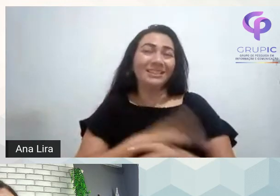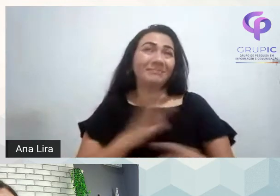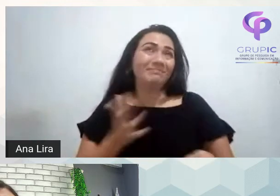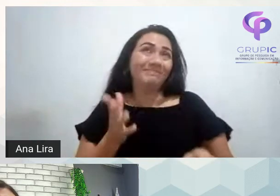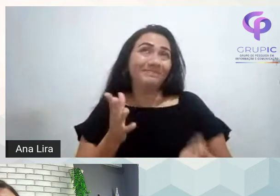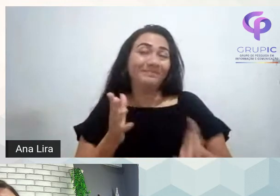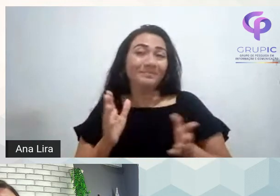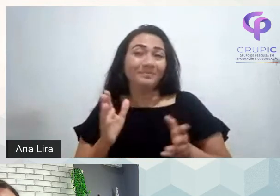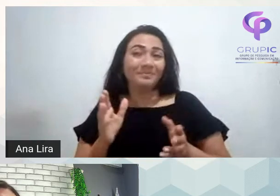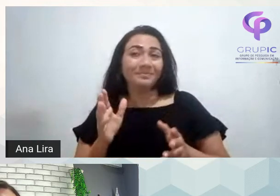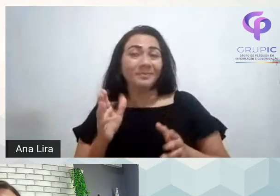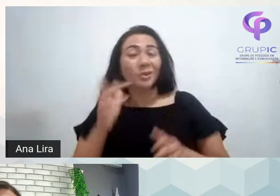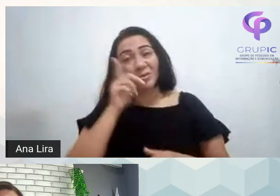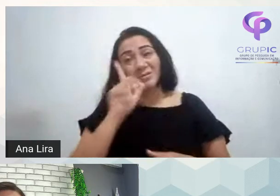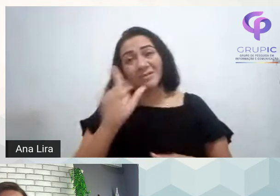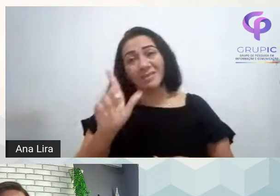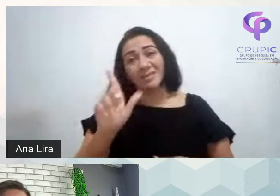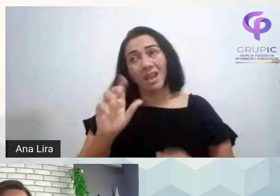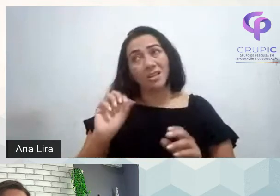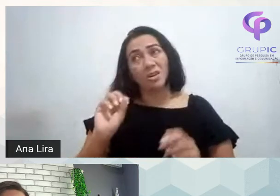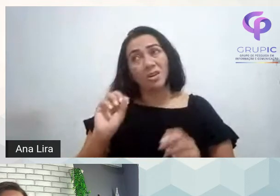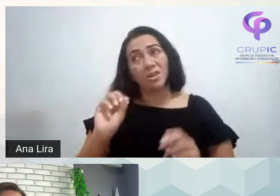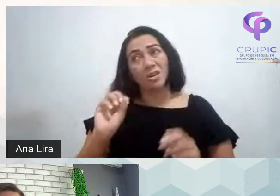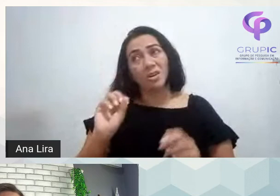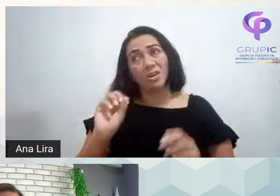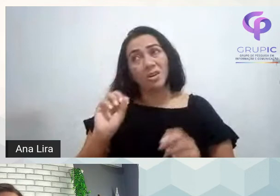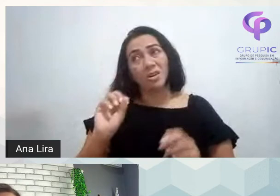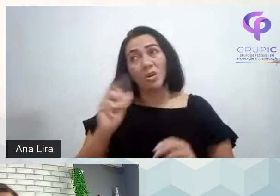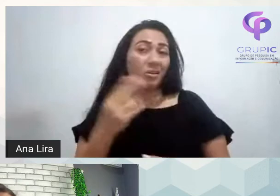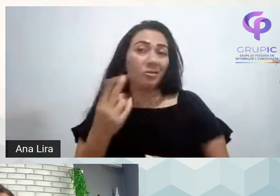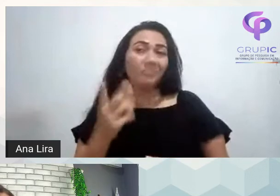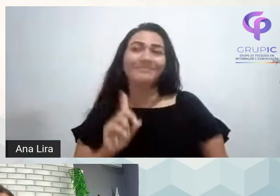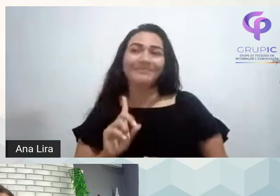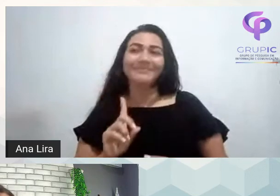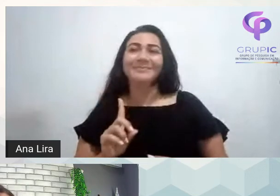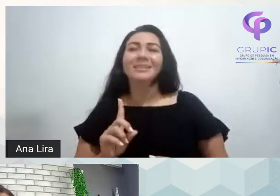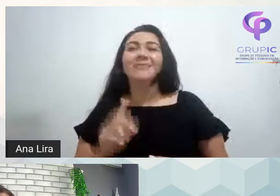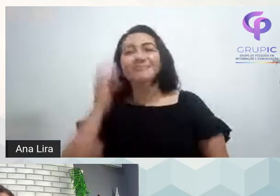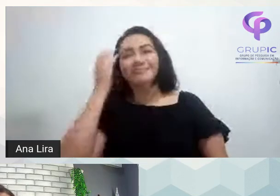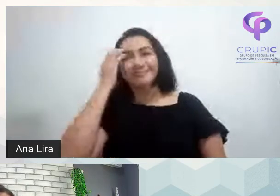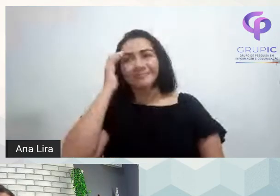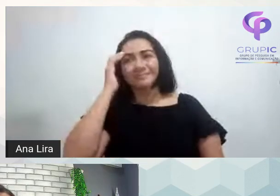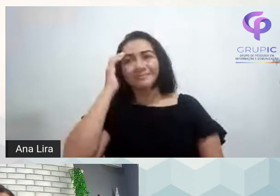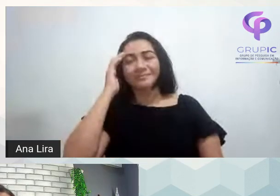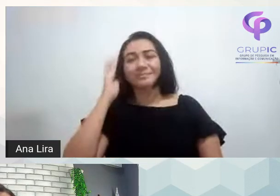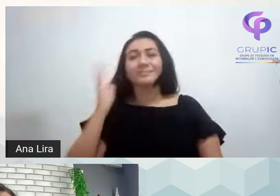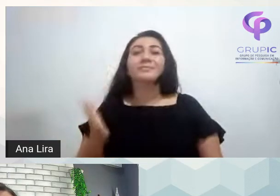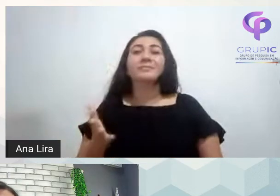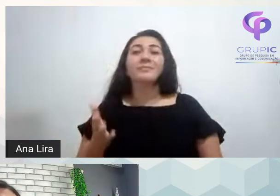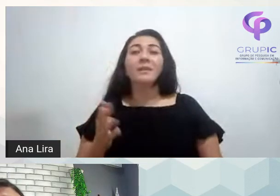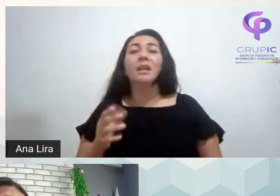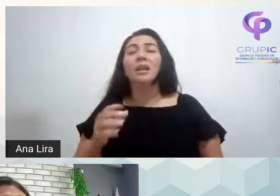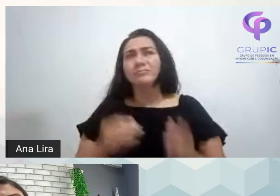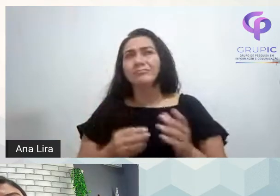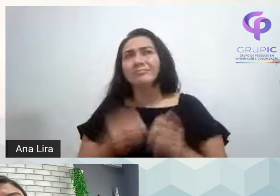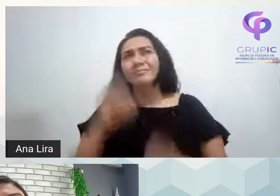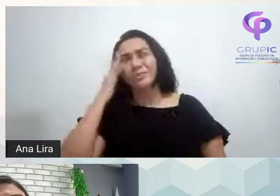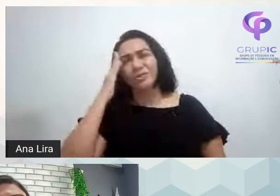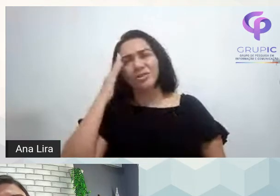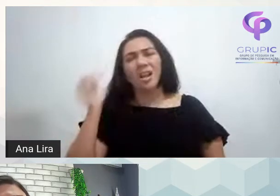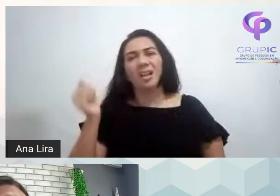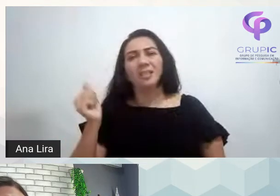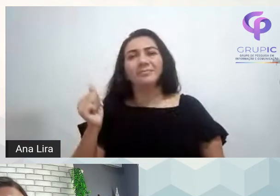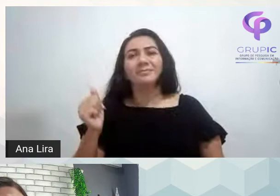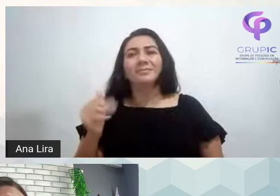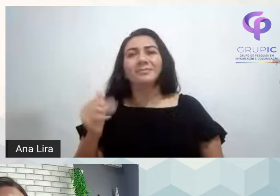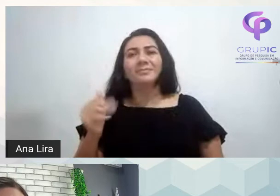Então, geralmente, eu digo nos projetos que eu atuo, né? Os arquivos públicos, eles estão localizados ou dentro